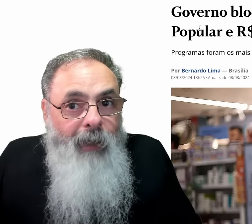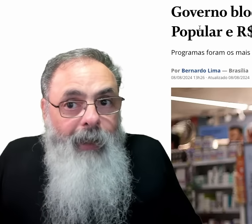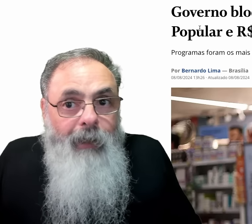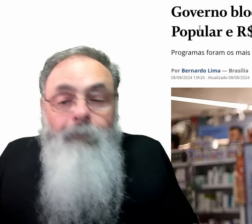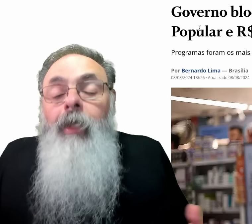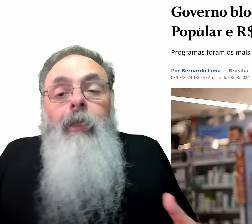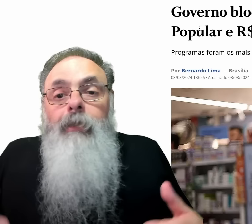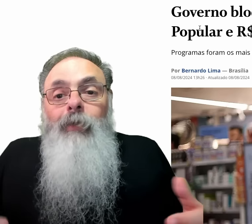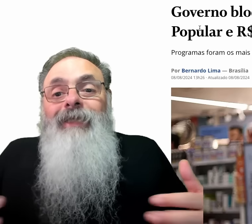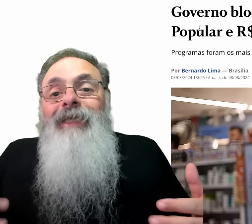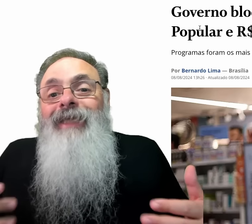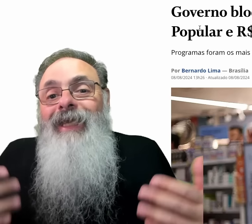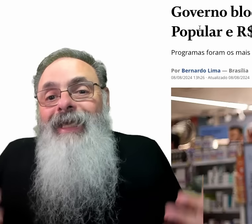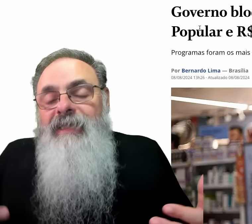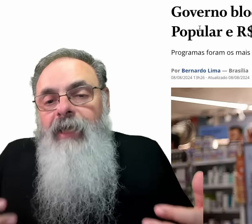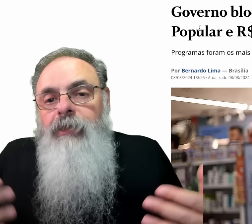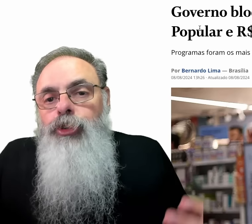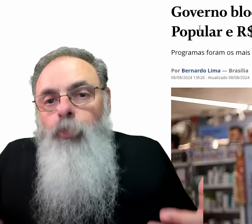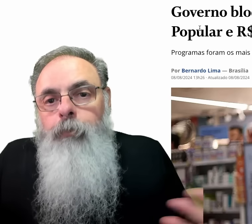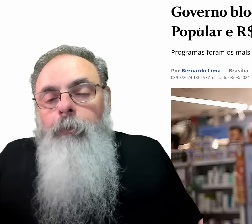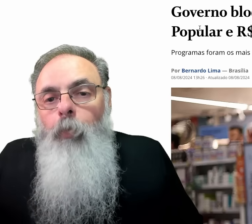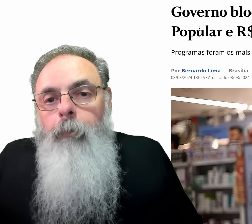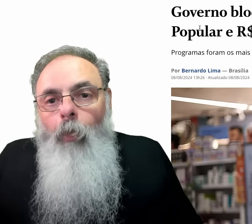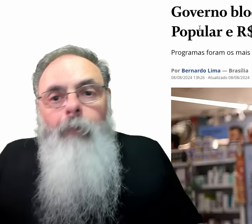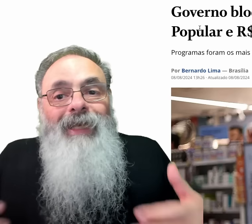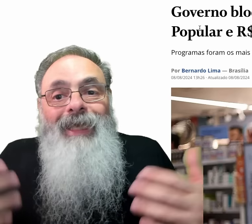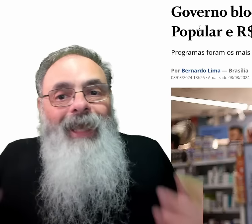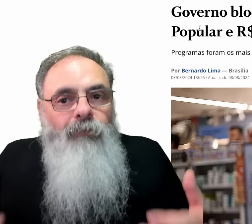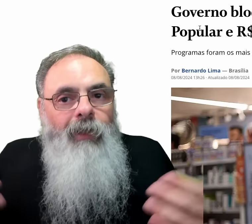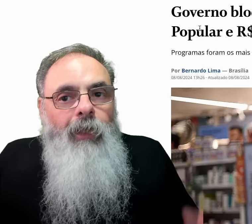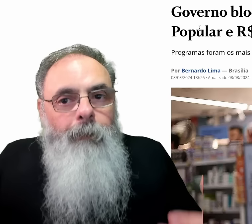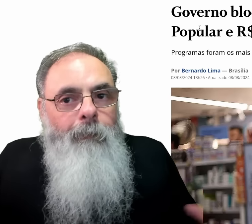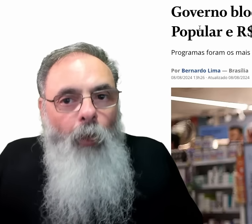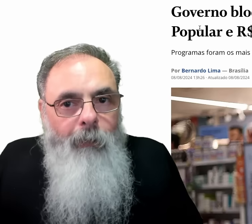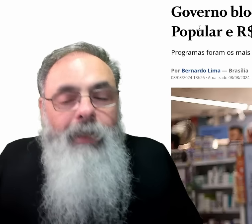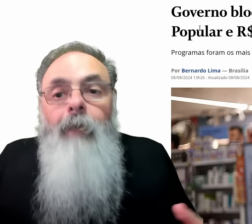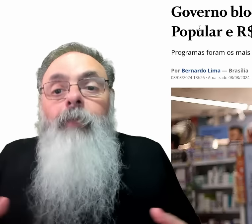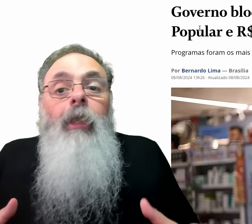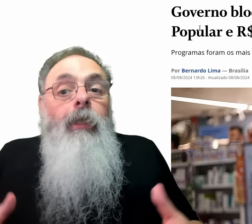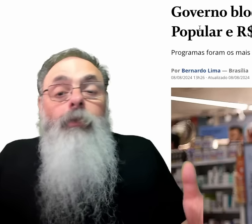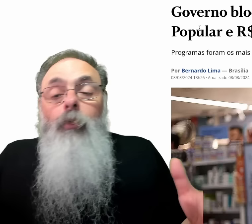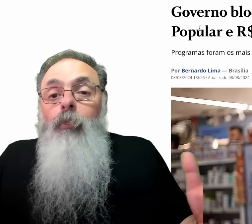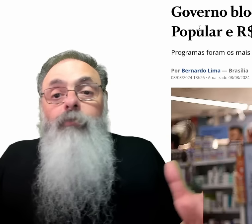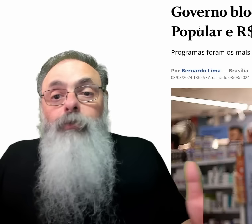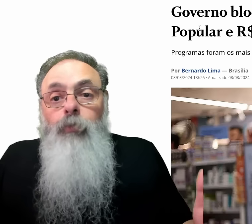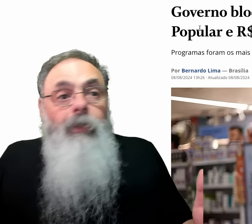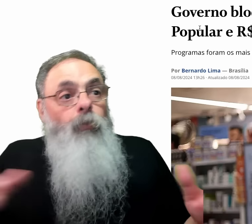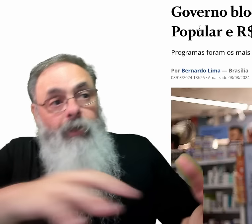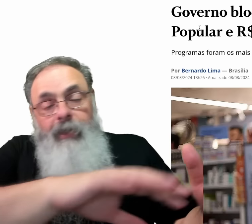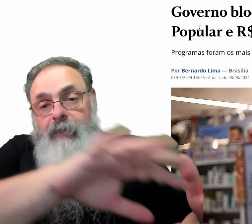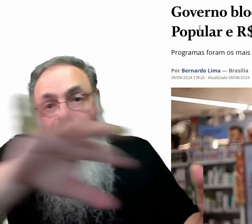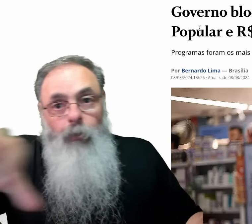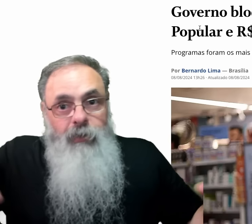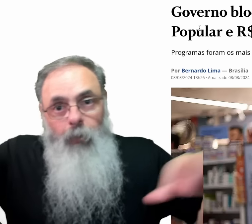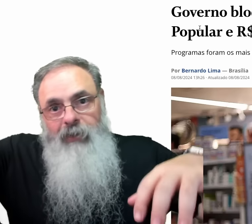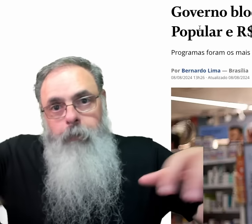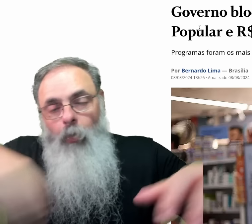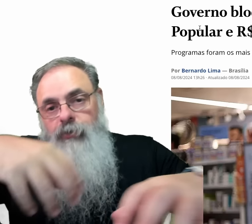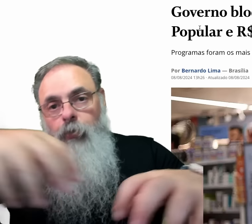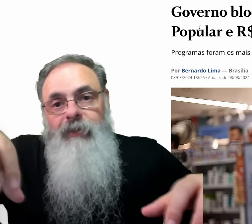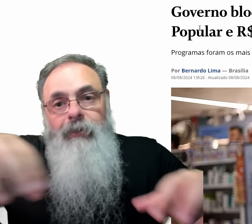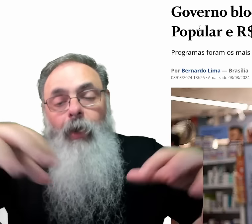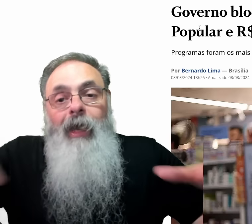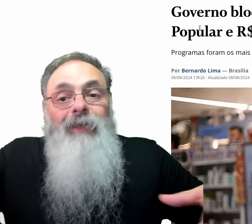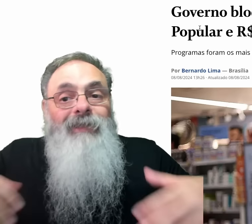melhor para ela então ela tem interesse em atingir o público pobre ela quer vender para pobre né então o governo Lula quando cria esse negócio que bota